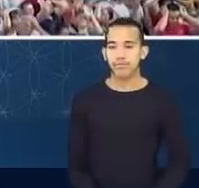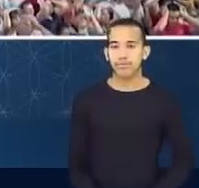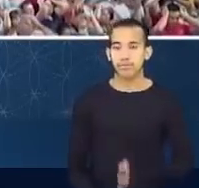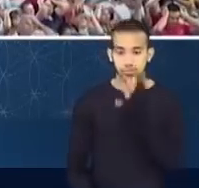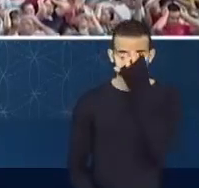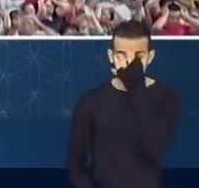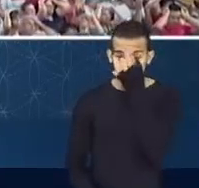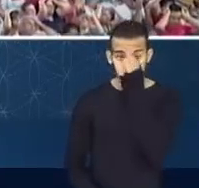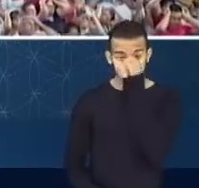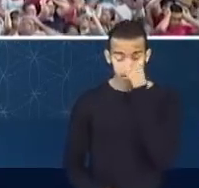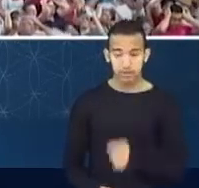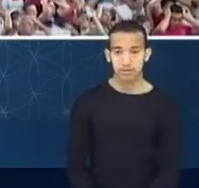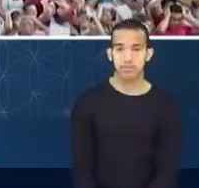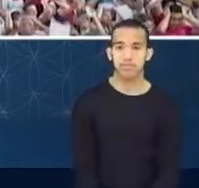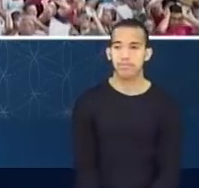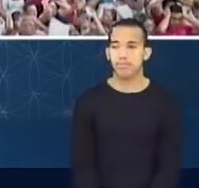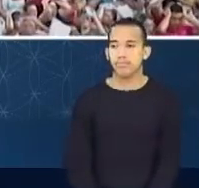É.